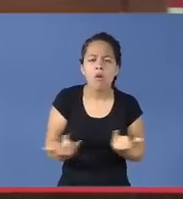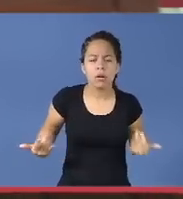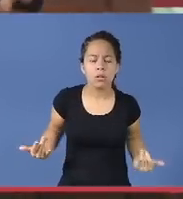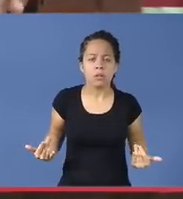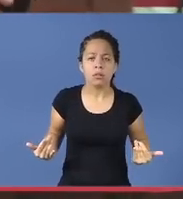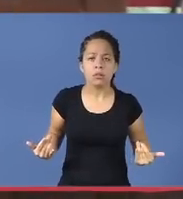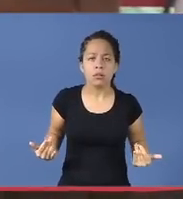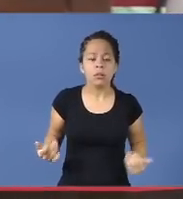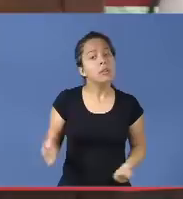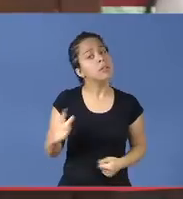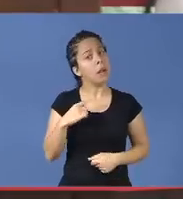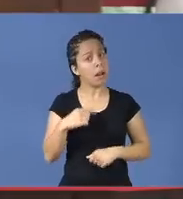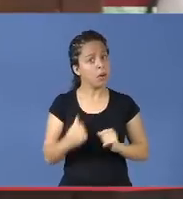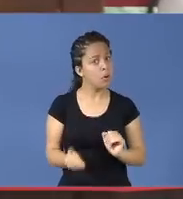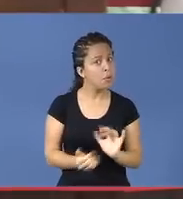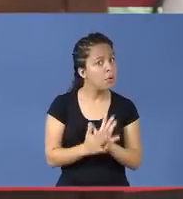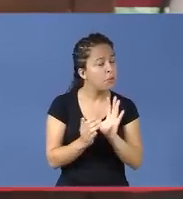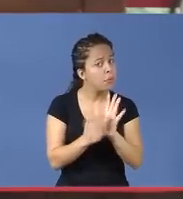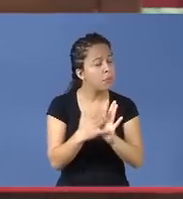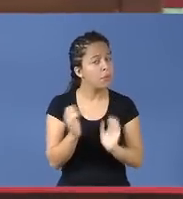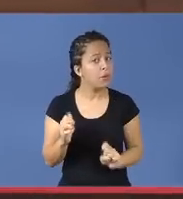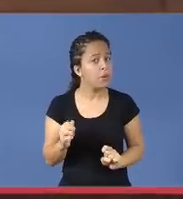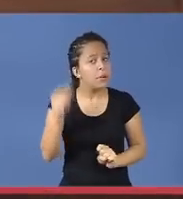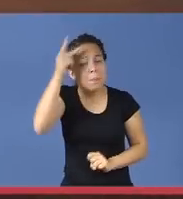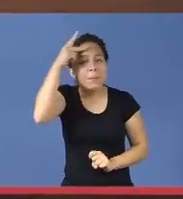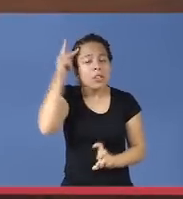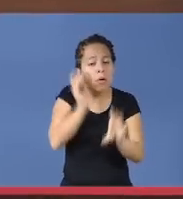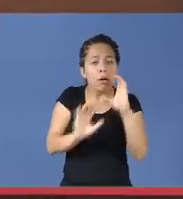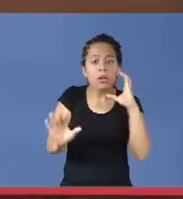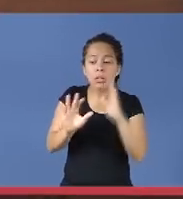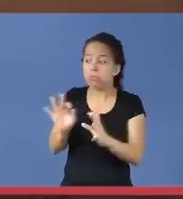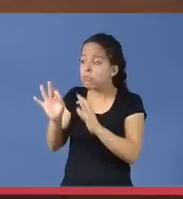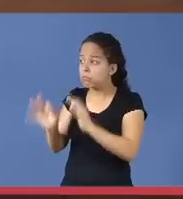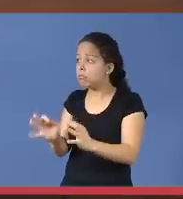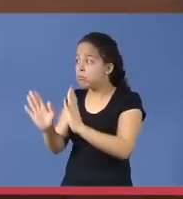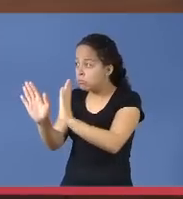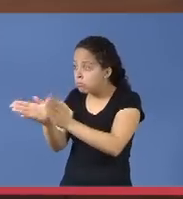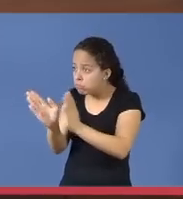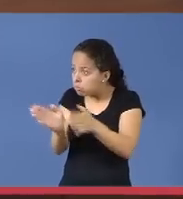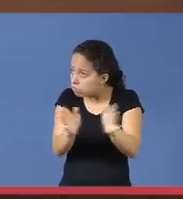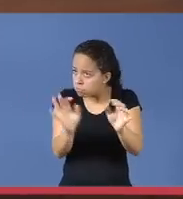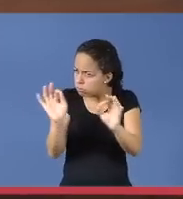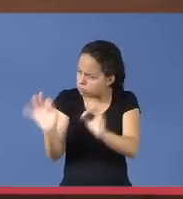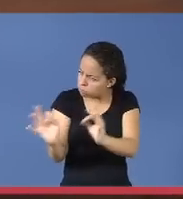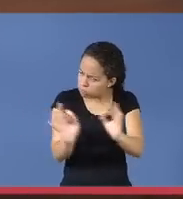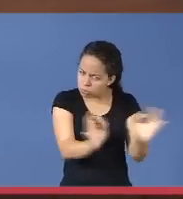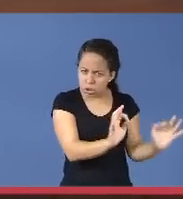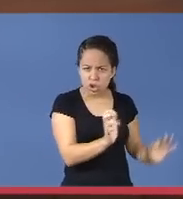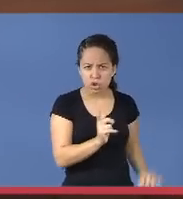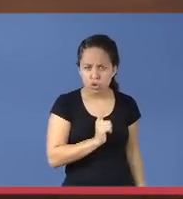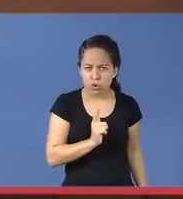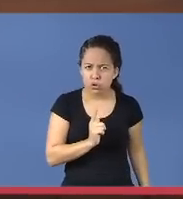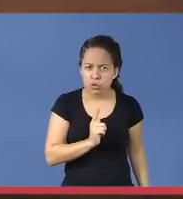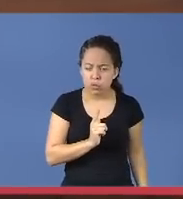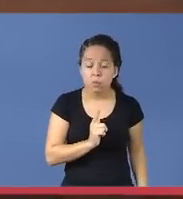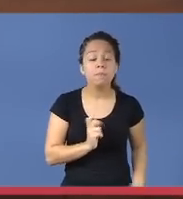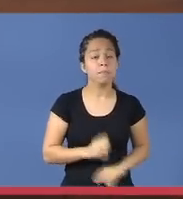estão sendo colocados no lugar, os cantores estão desempenhando suas funções. Eu peguei essa semana